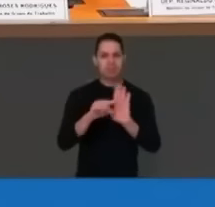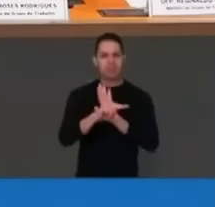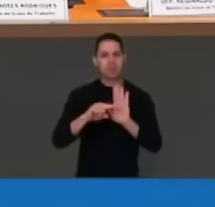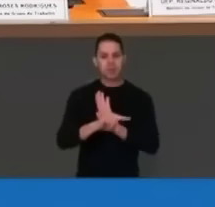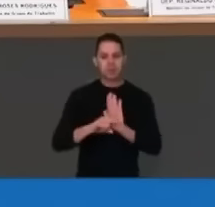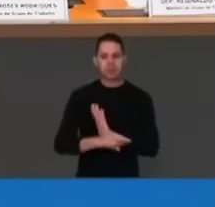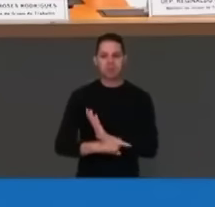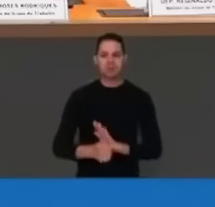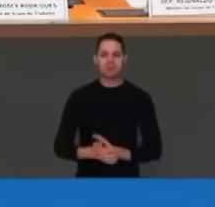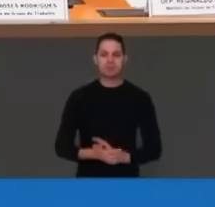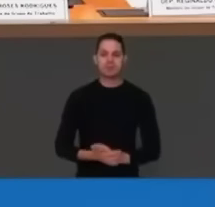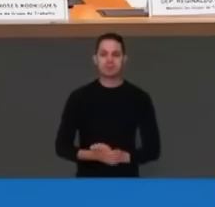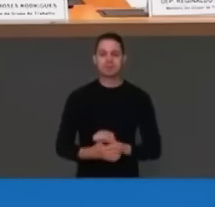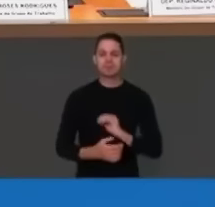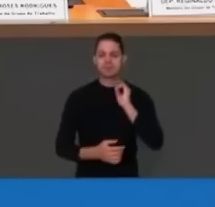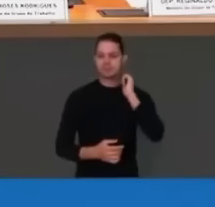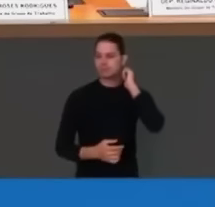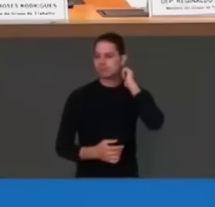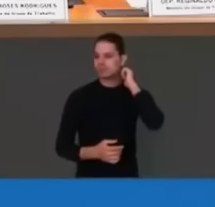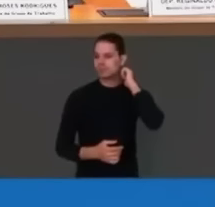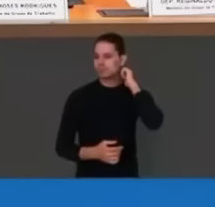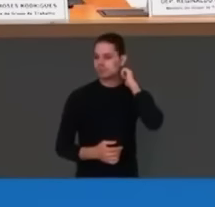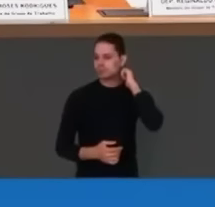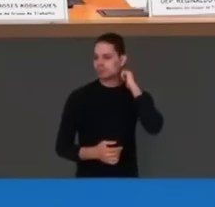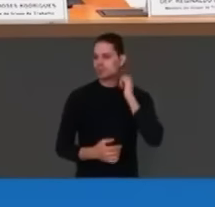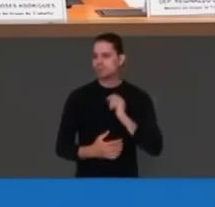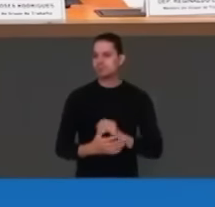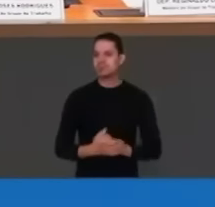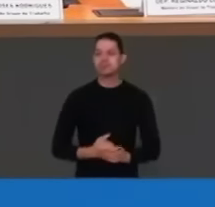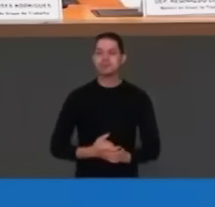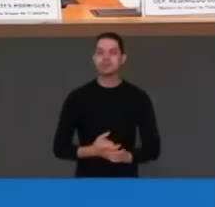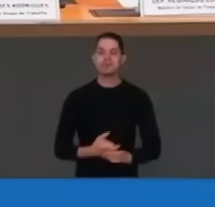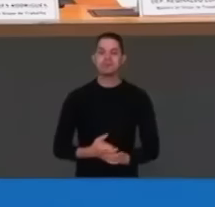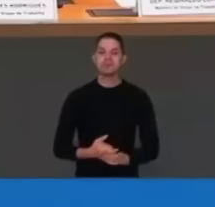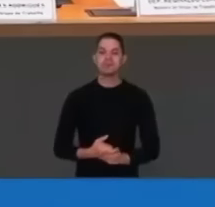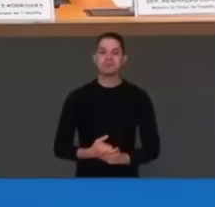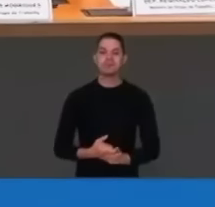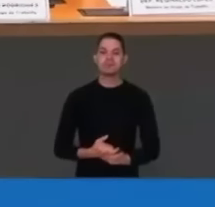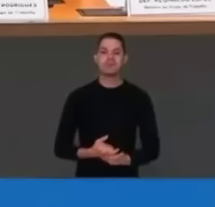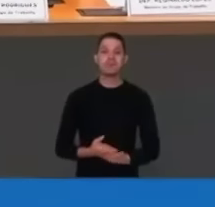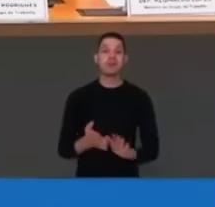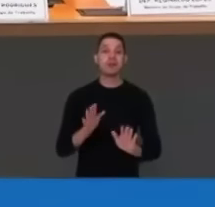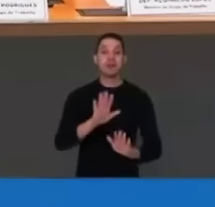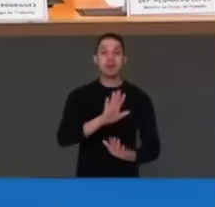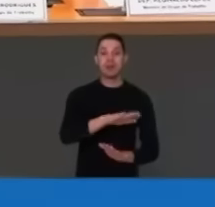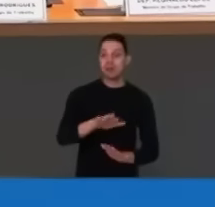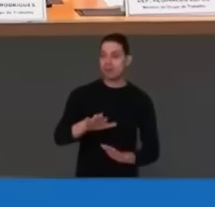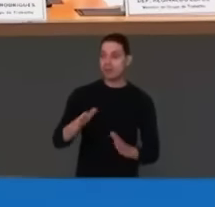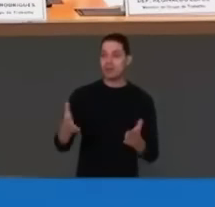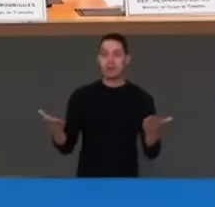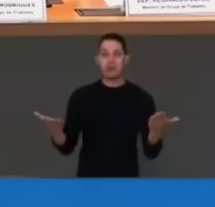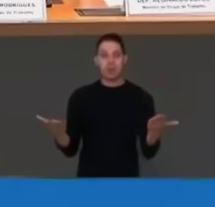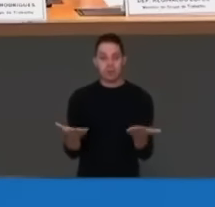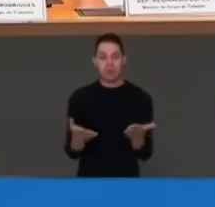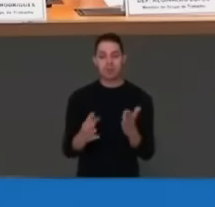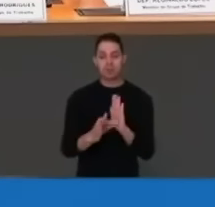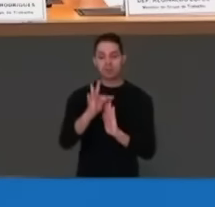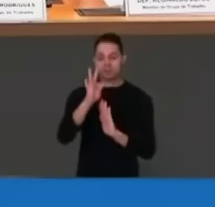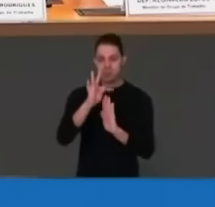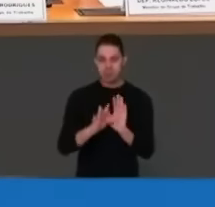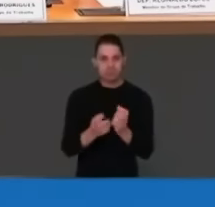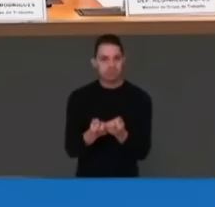em criar mais esse mecanismo né porque veja eu acho que eh a